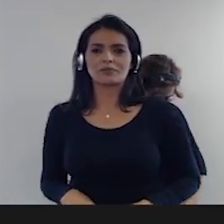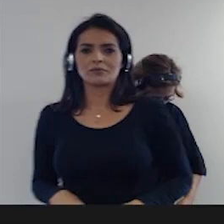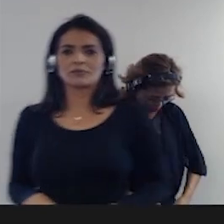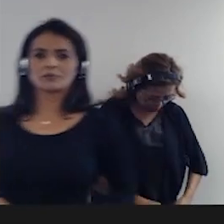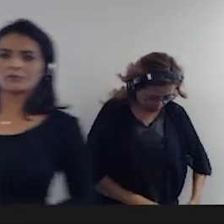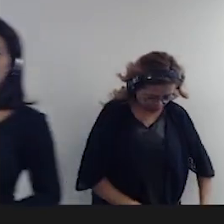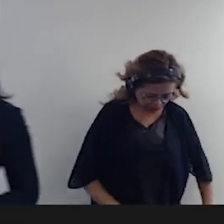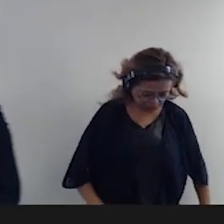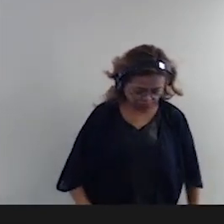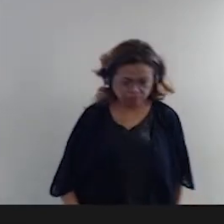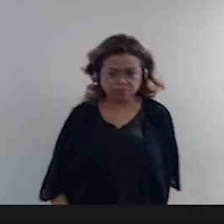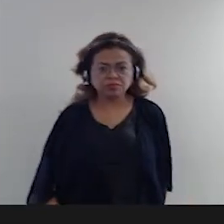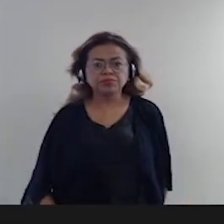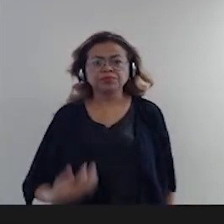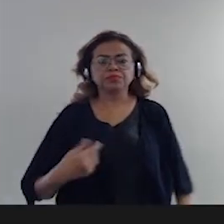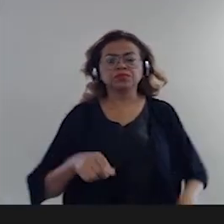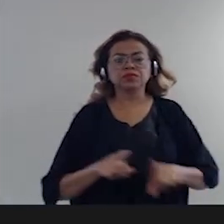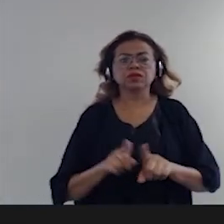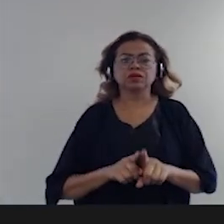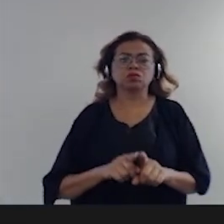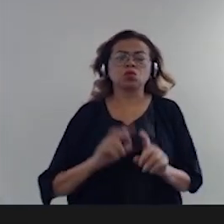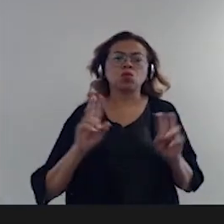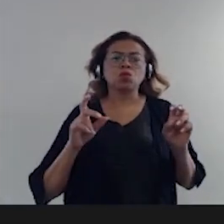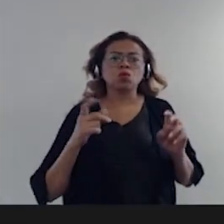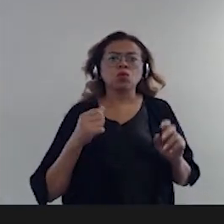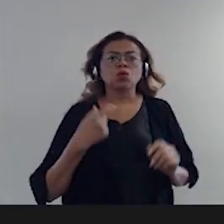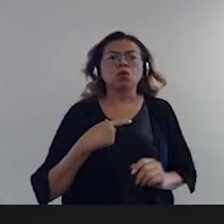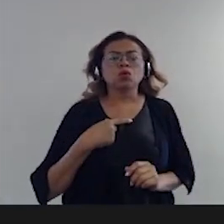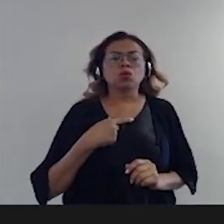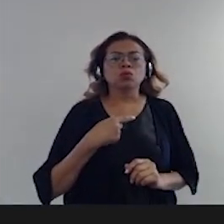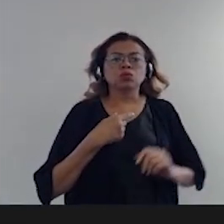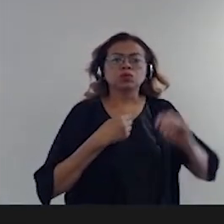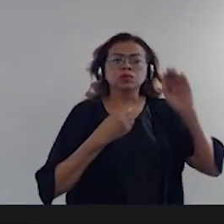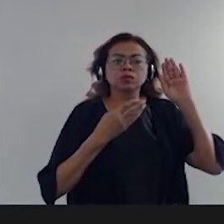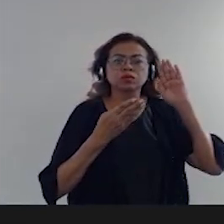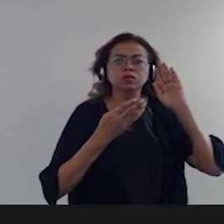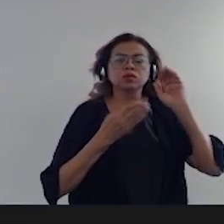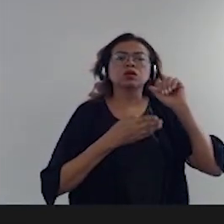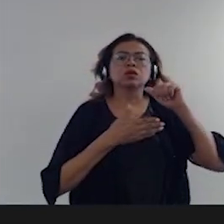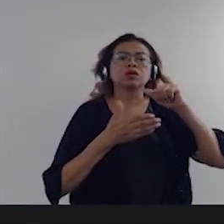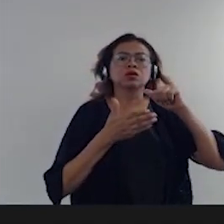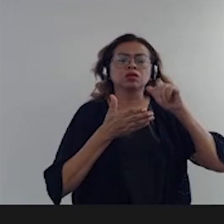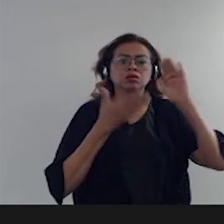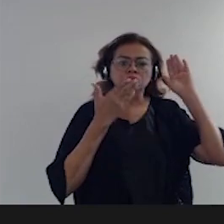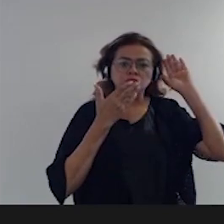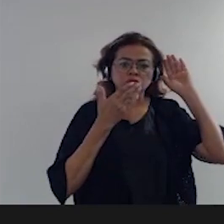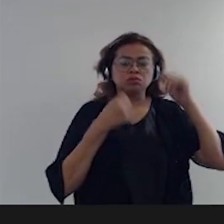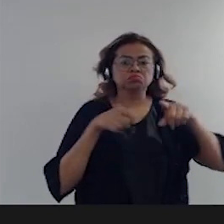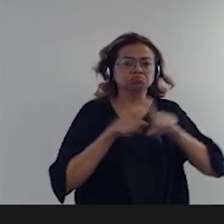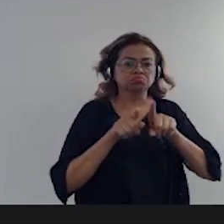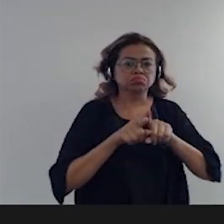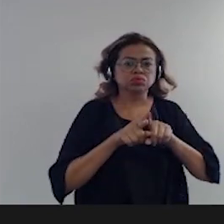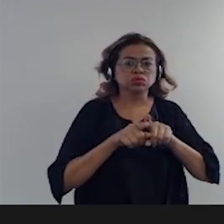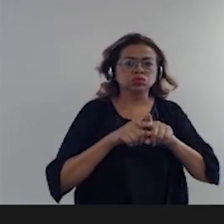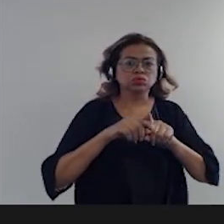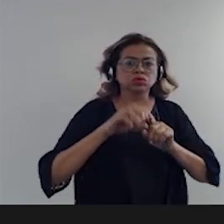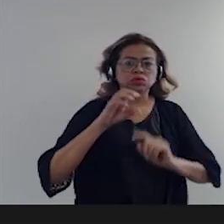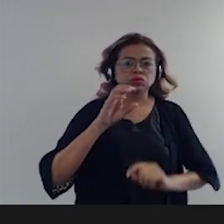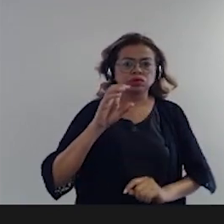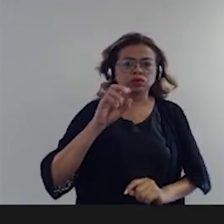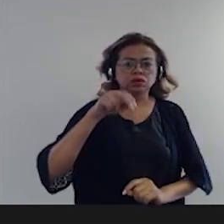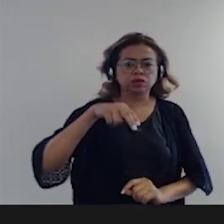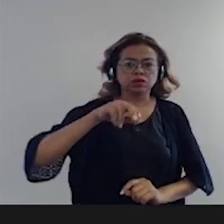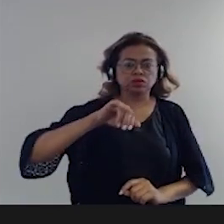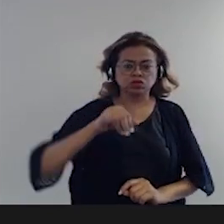mulher, e a questão dos indígenas. Pelo CNJ, nós não temos nenhuma recomendação voltada